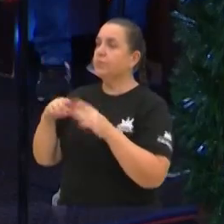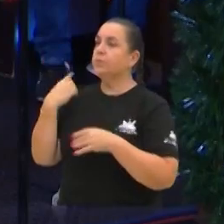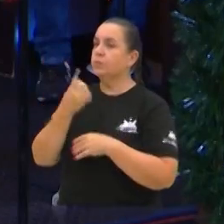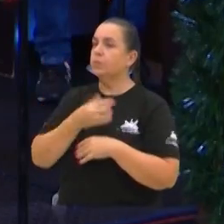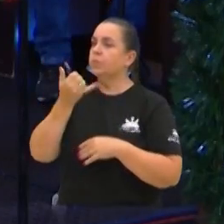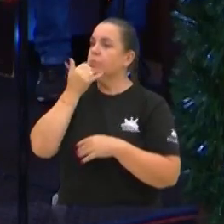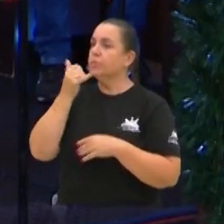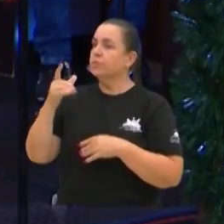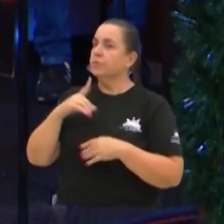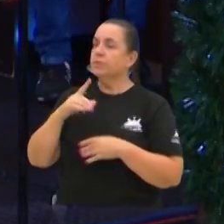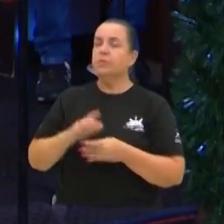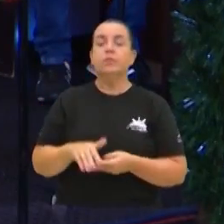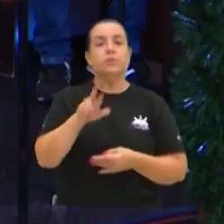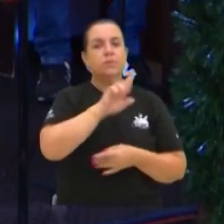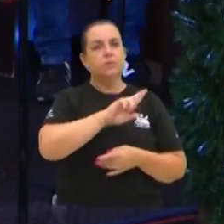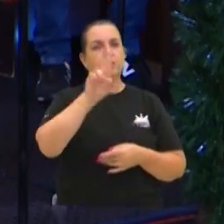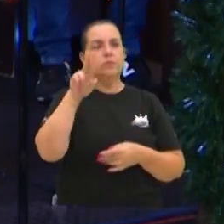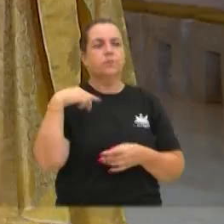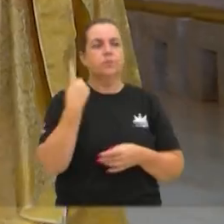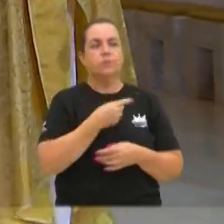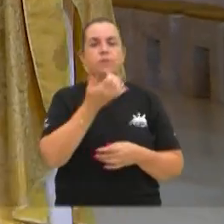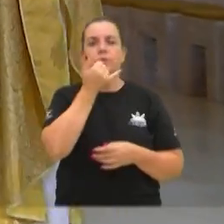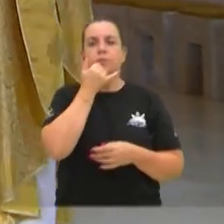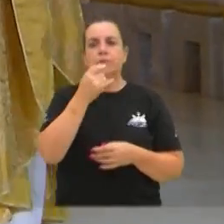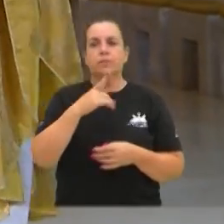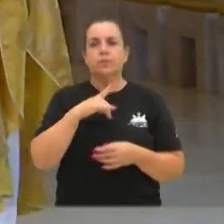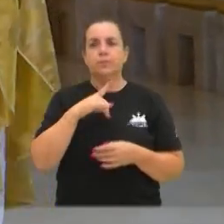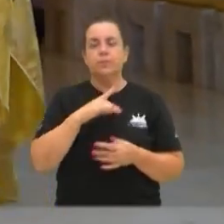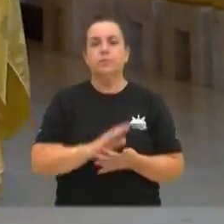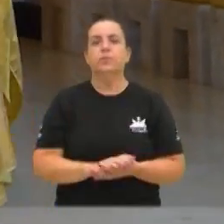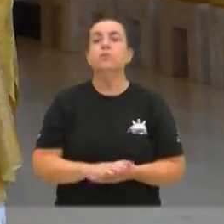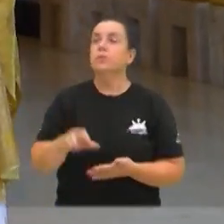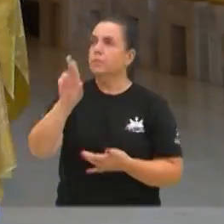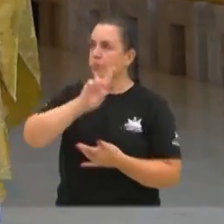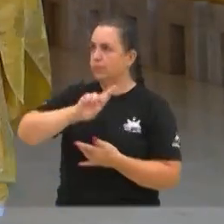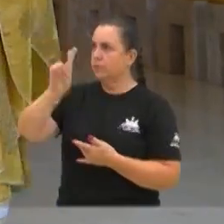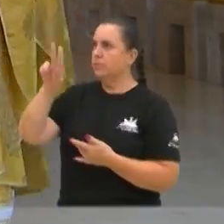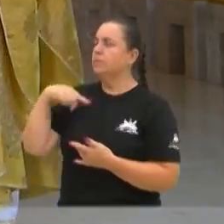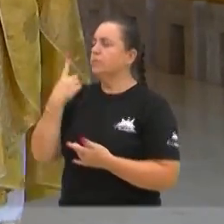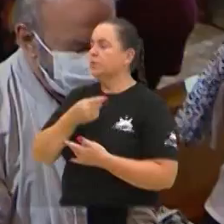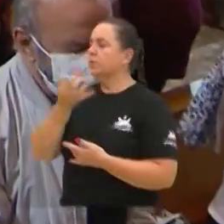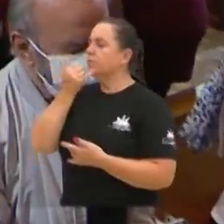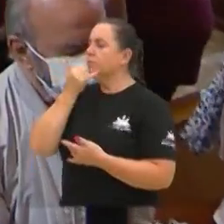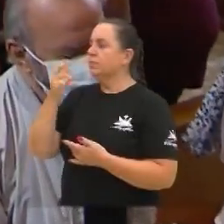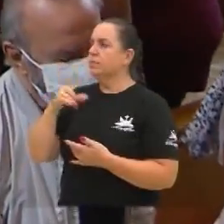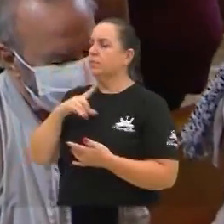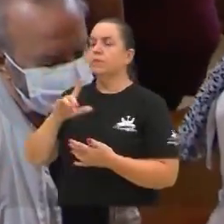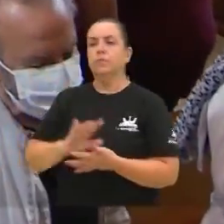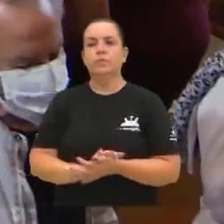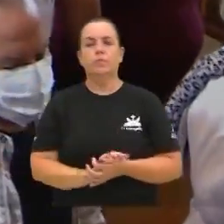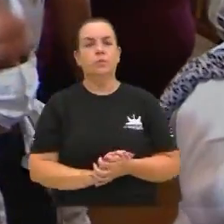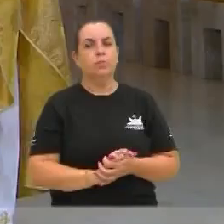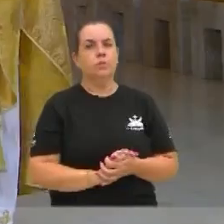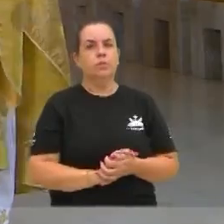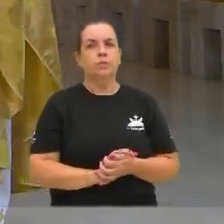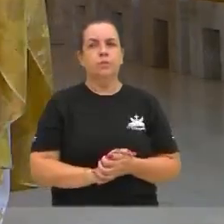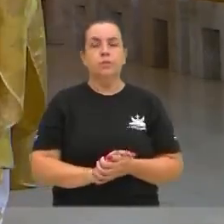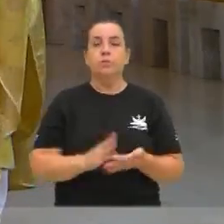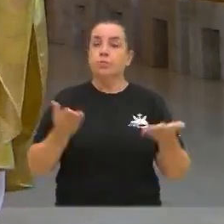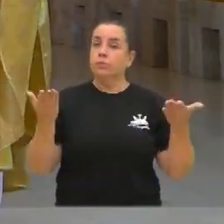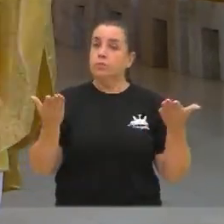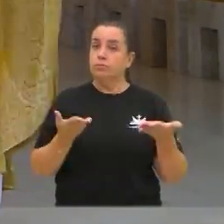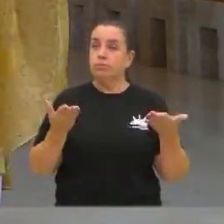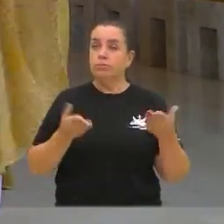Cristo, tende piedade de nós. Senhor, tende piedade de nós. Senhor, tende piedade de nós. E